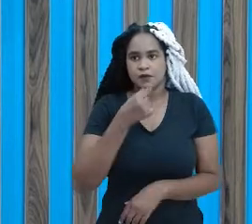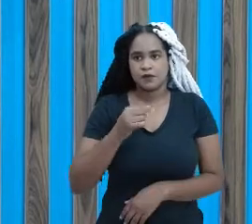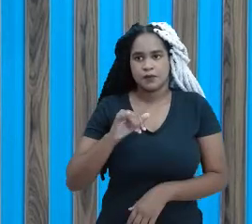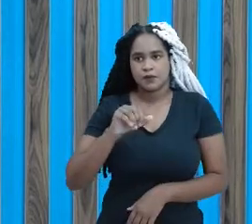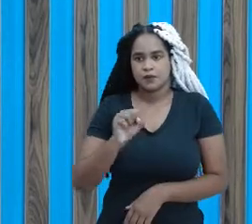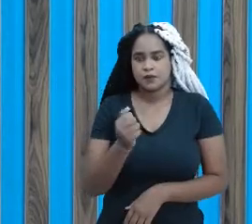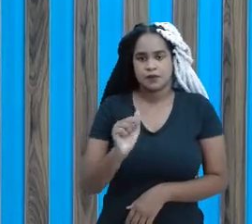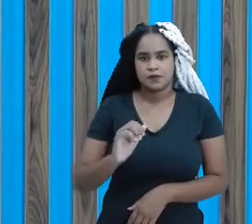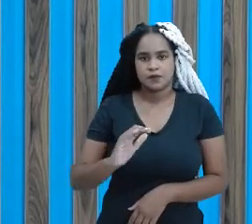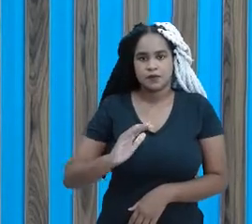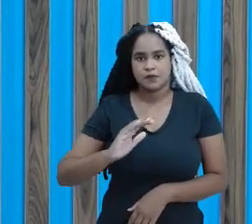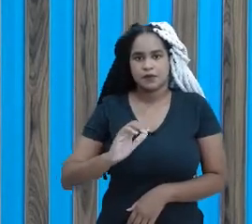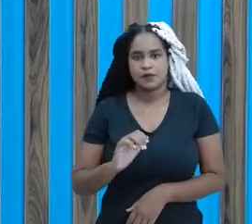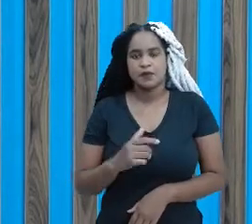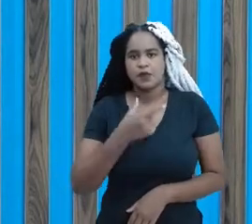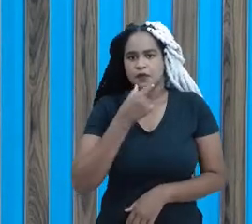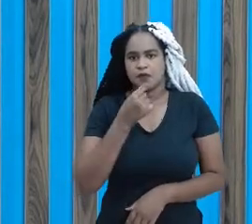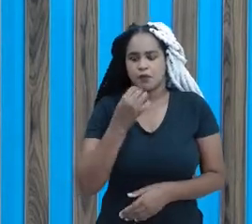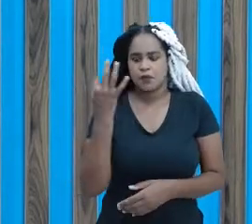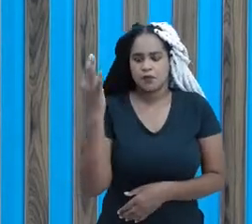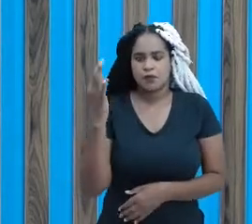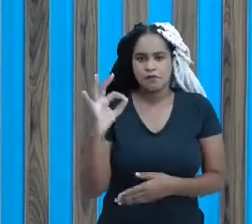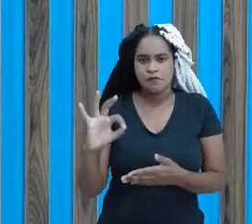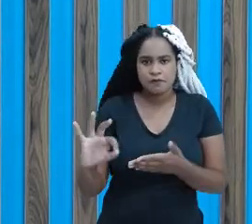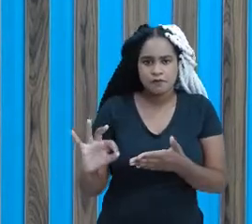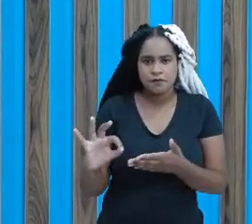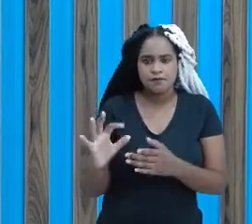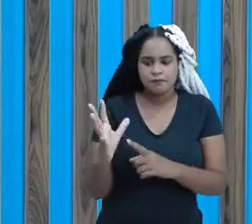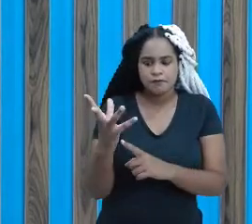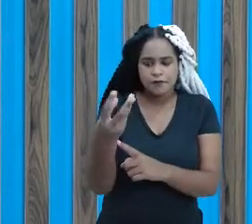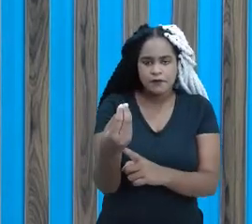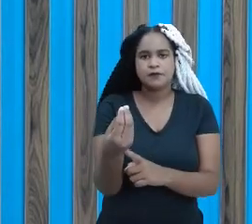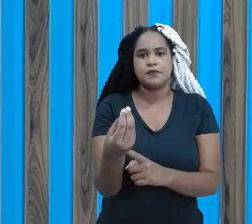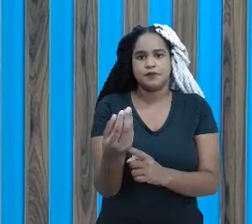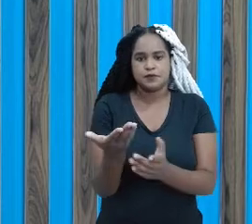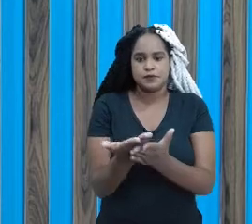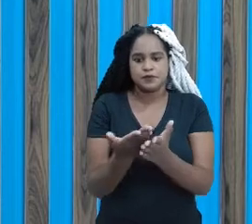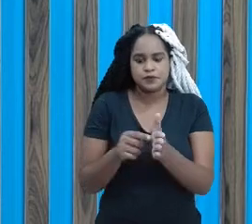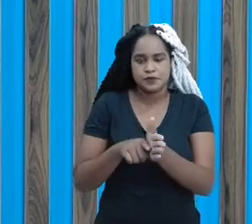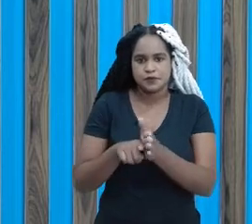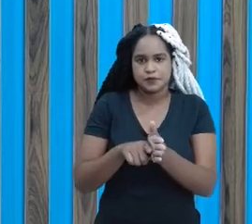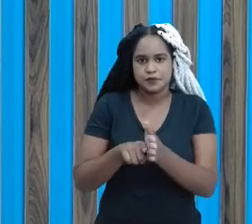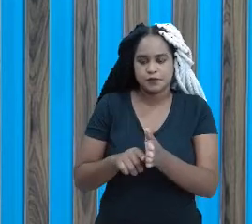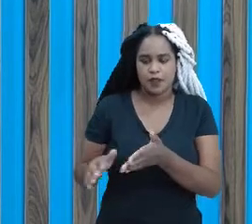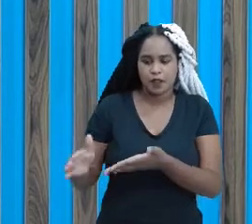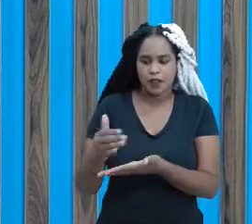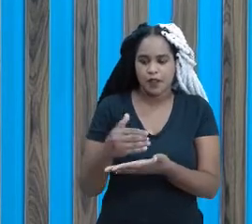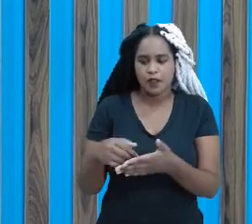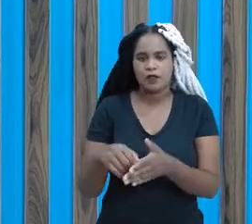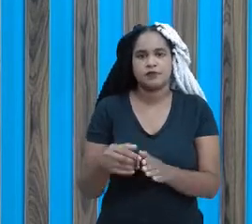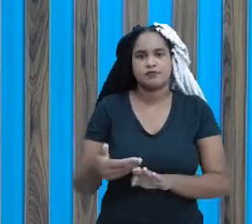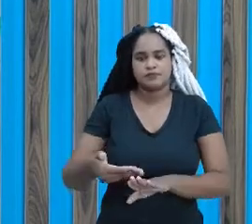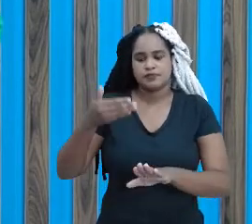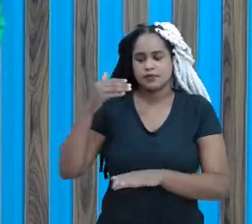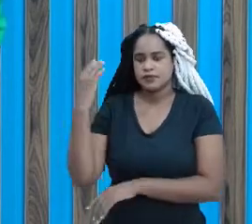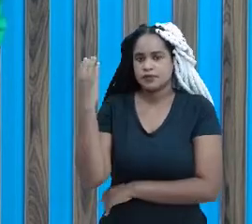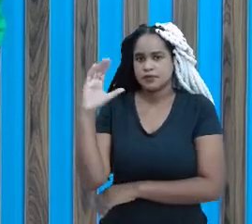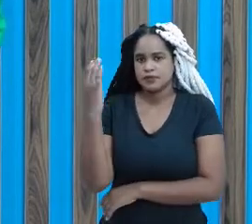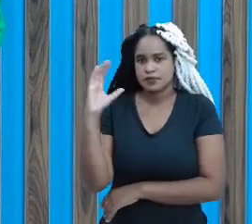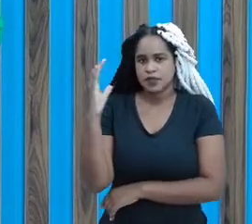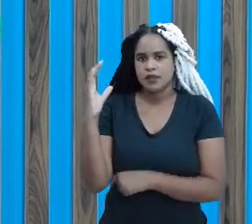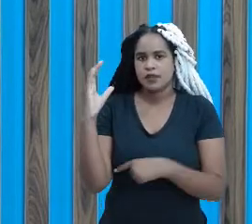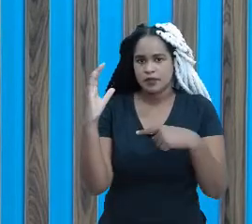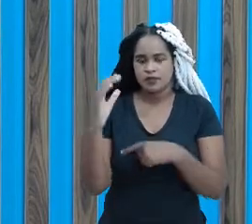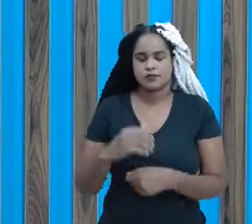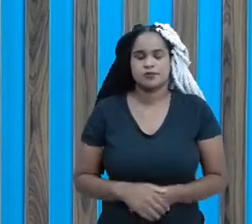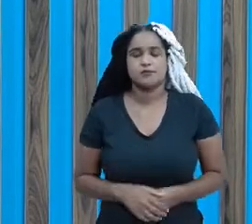Newton, que foi um físico, matemático, astrônomo, né? Esses cientistas do passado, a